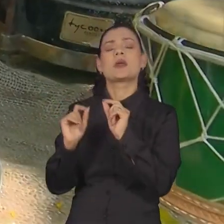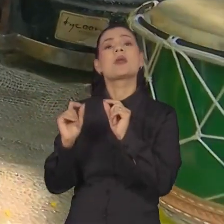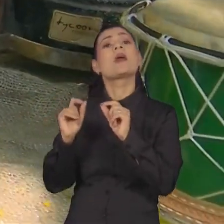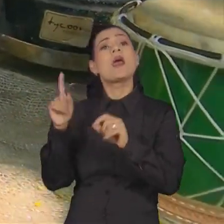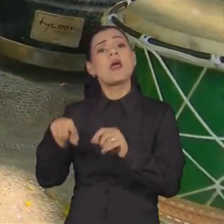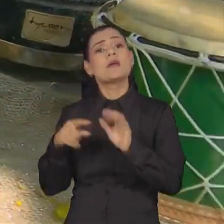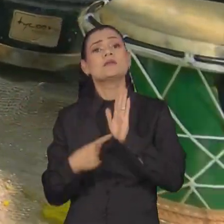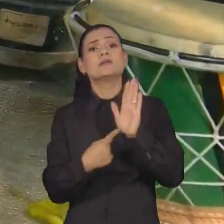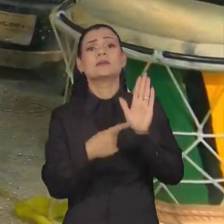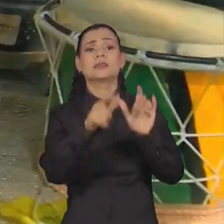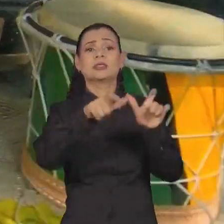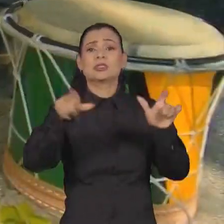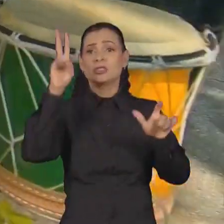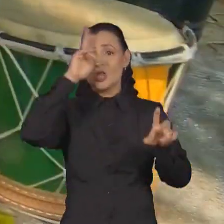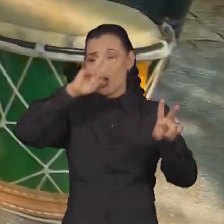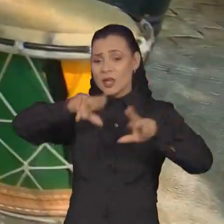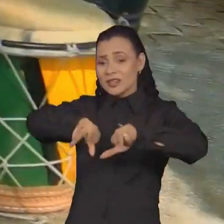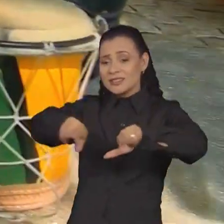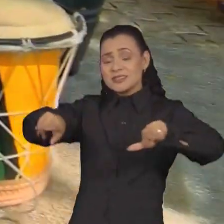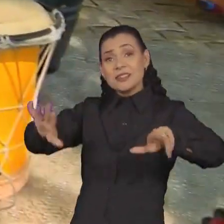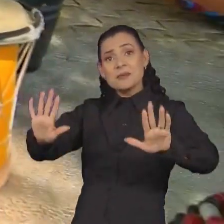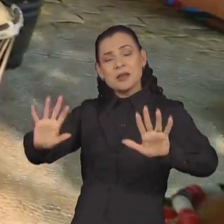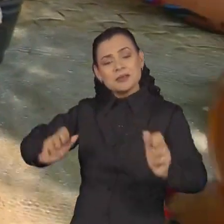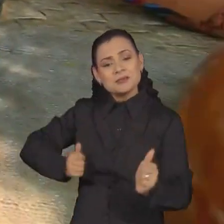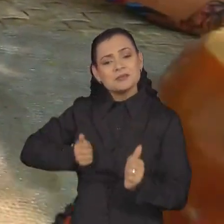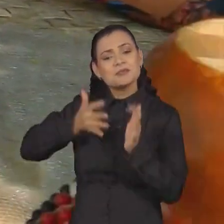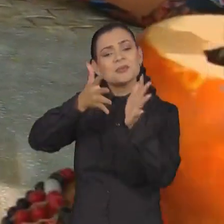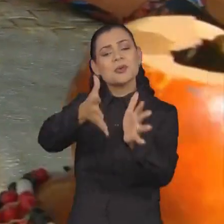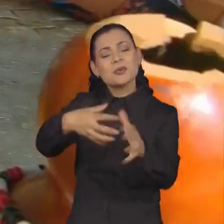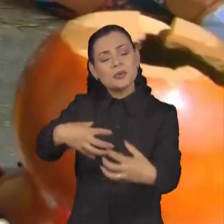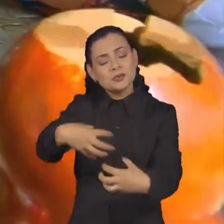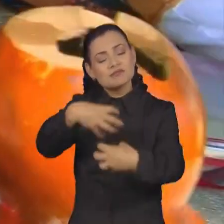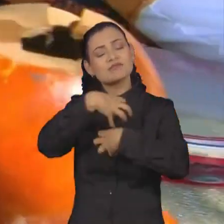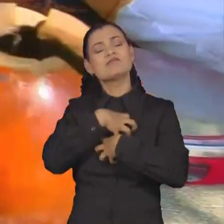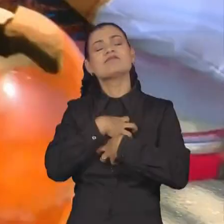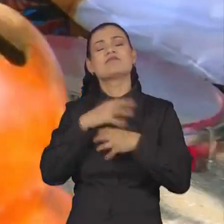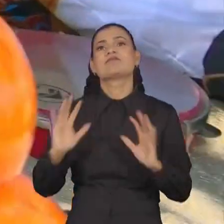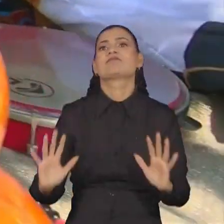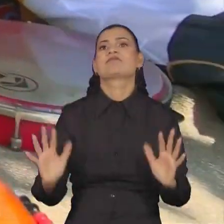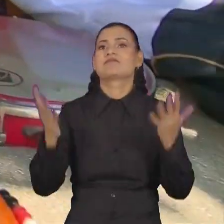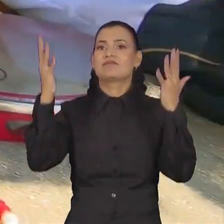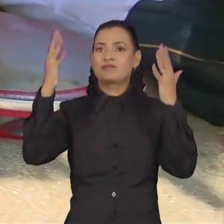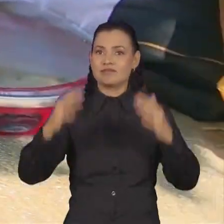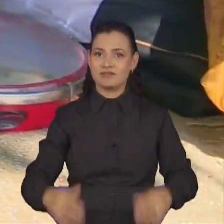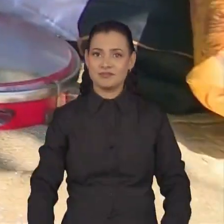é sobre permitir que essa história seja sentida e celebrada.